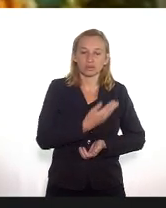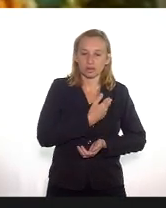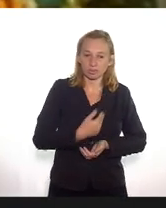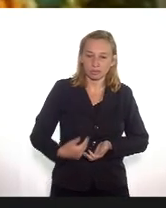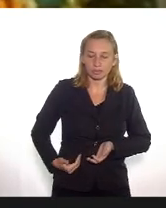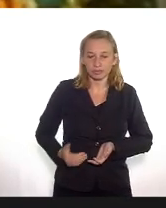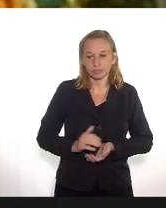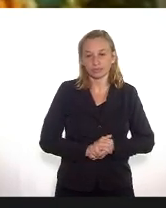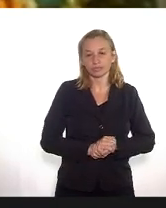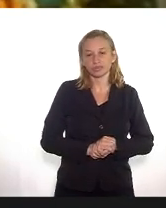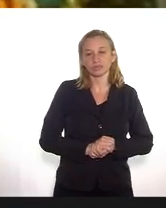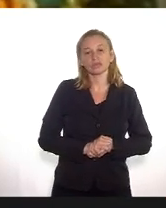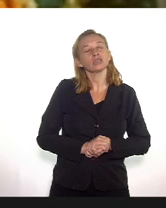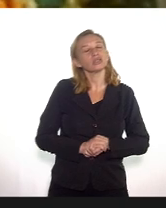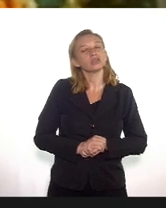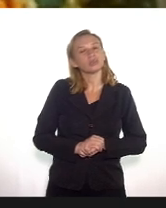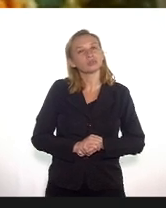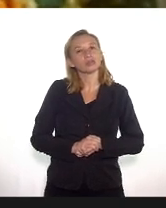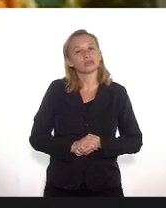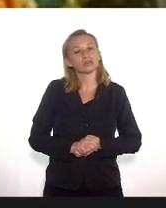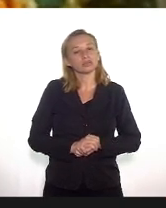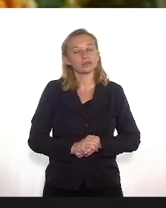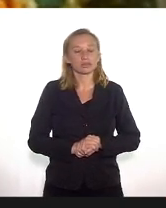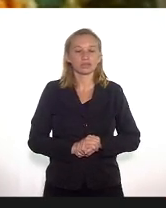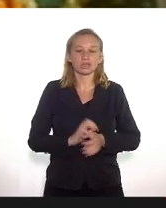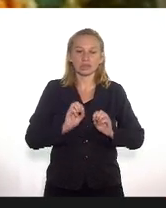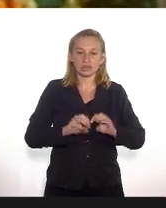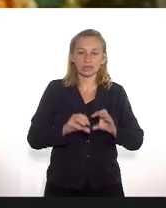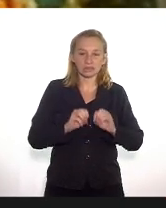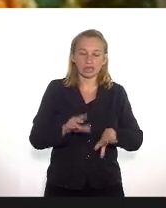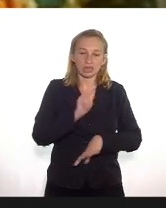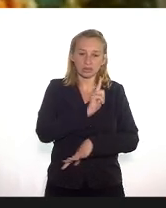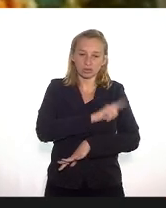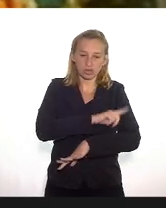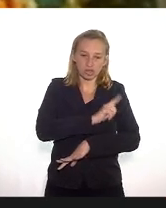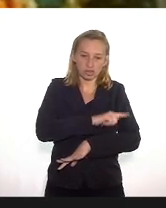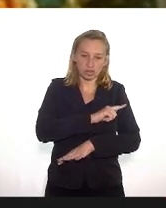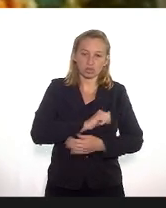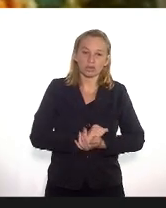republicano. Nós temos dado uma aula de gestão